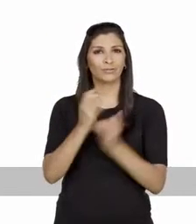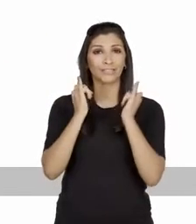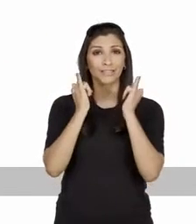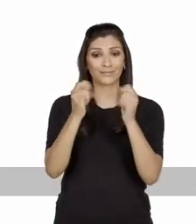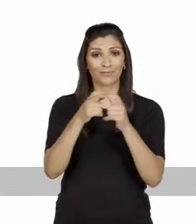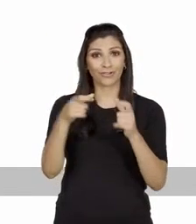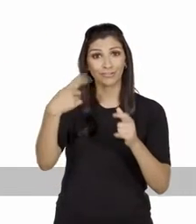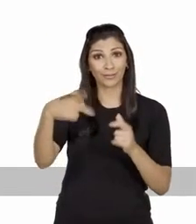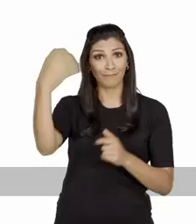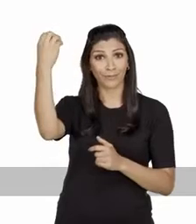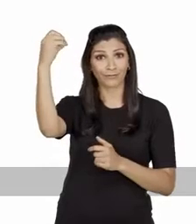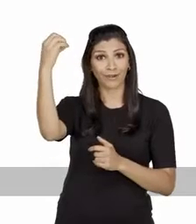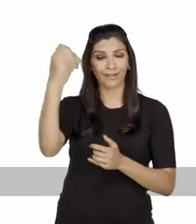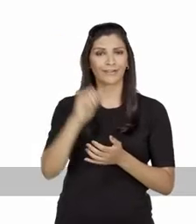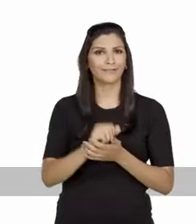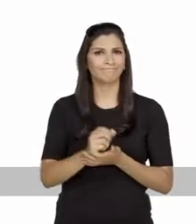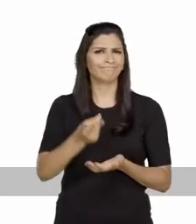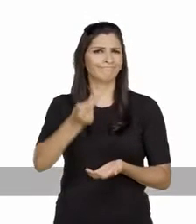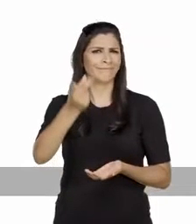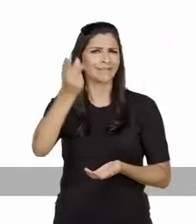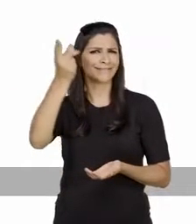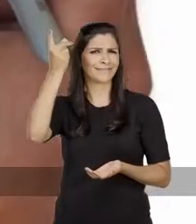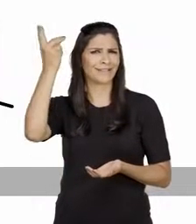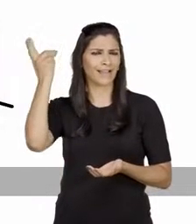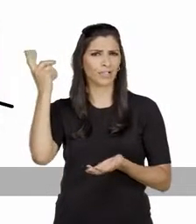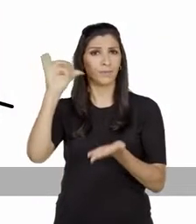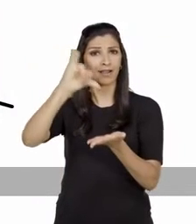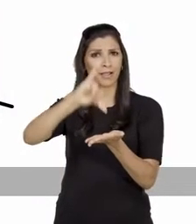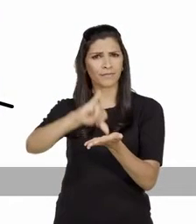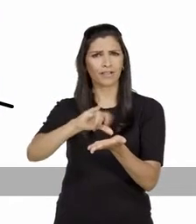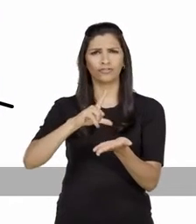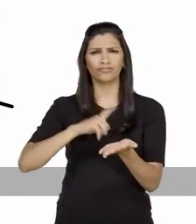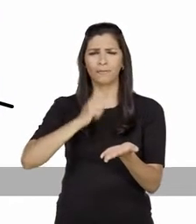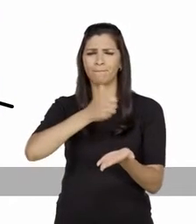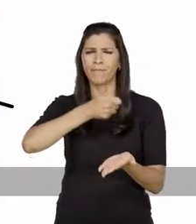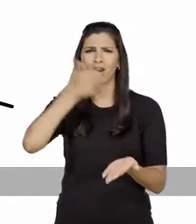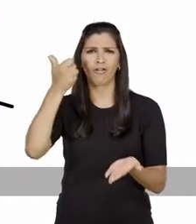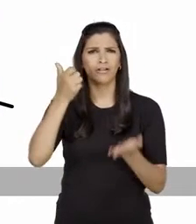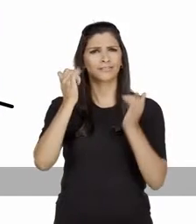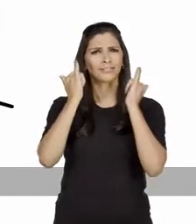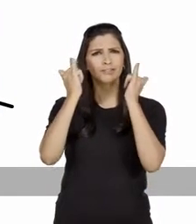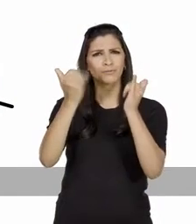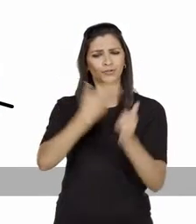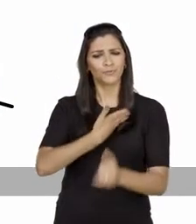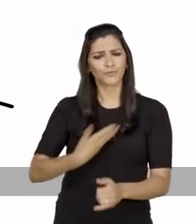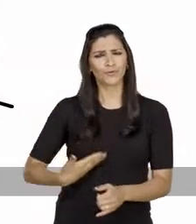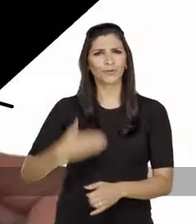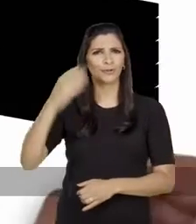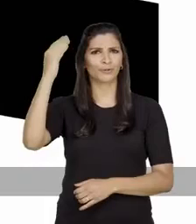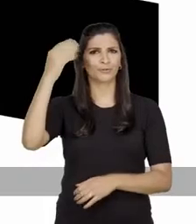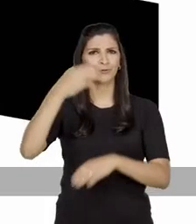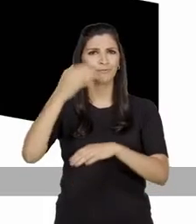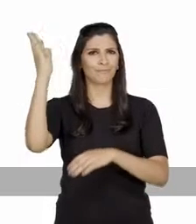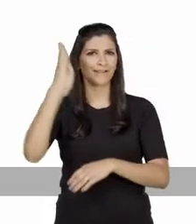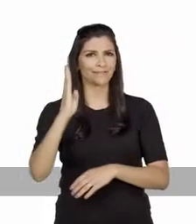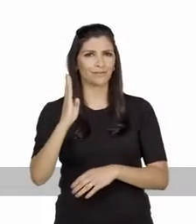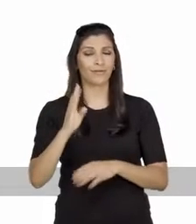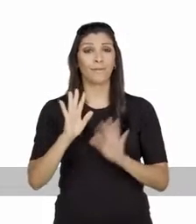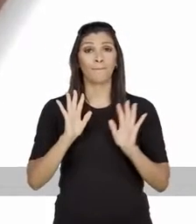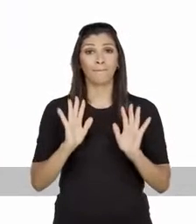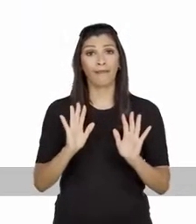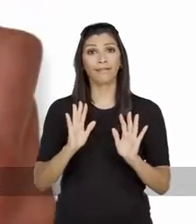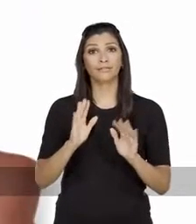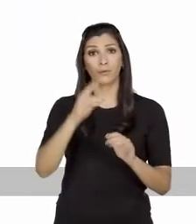que aconteceu com o transporte em Porto Alegre. Era uma vez uma capital que tinha o melhor transporte público do país.